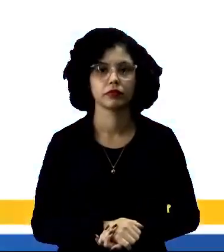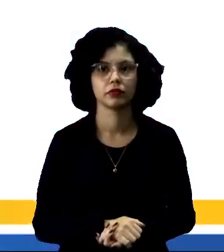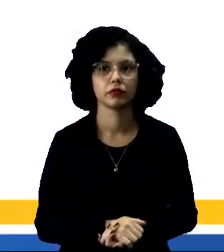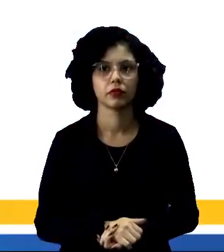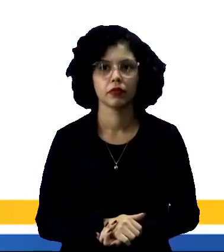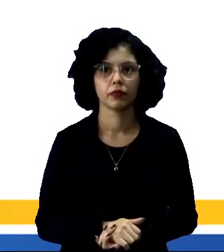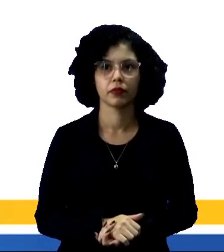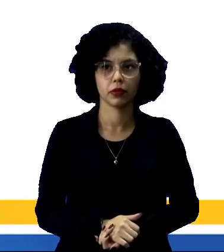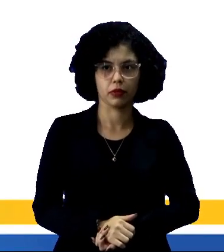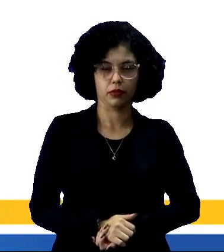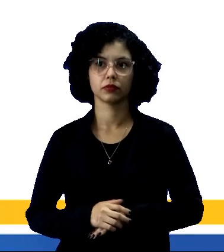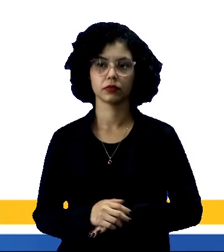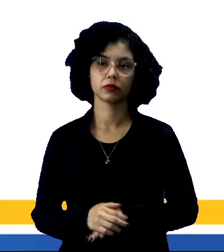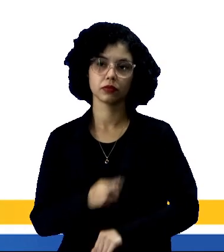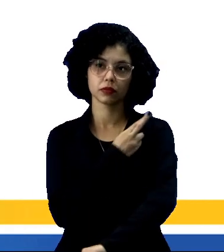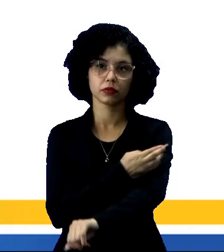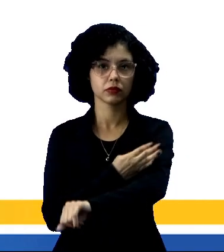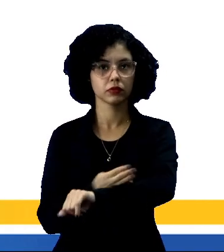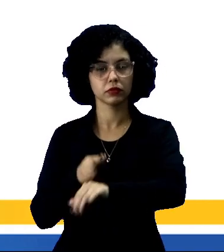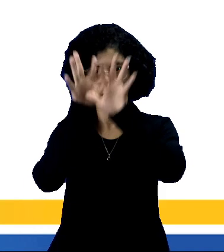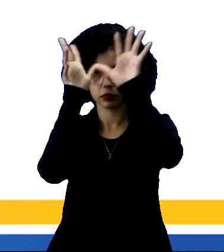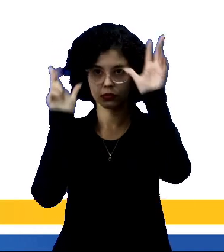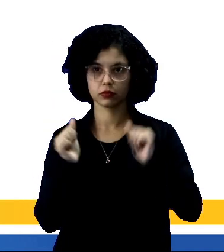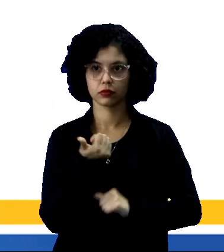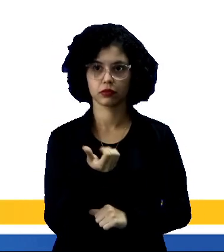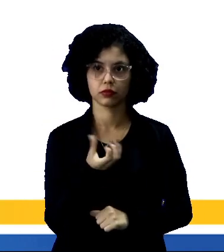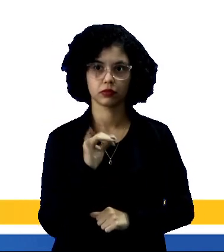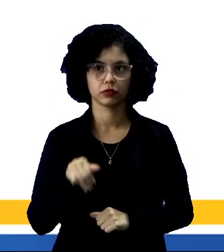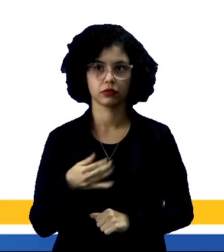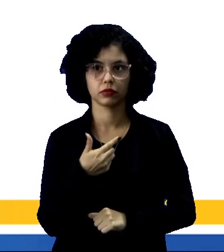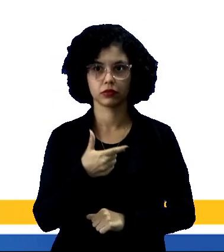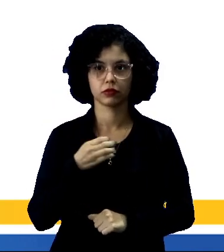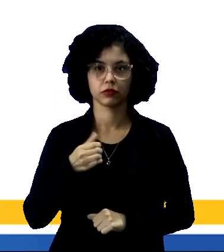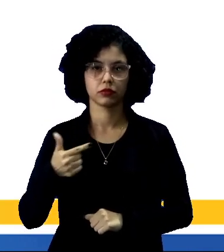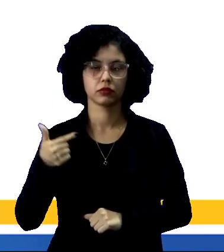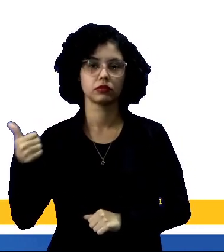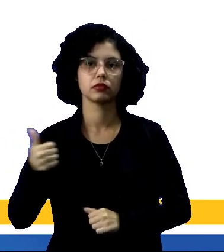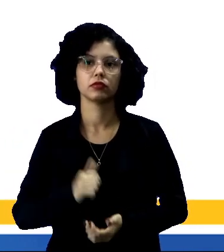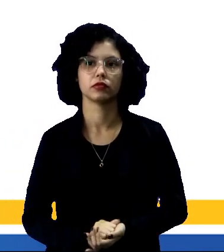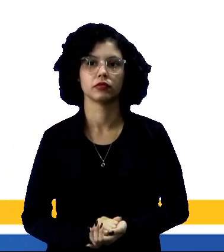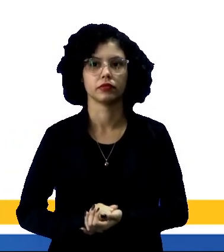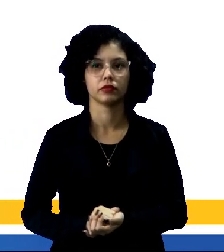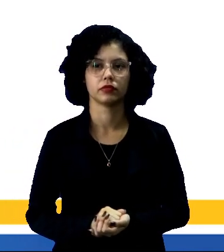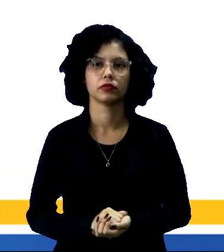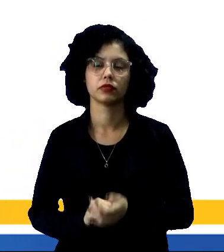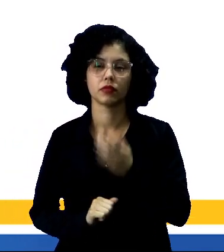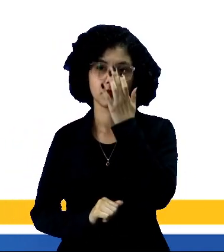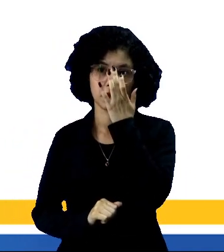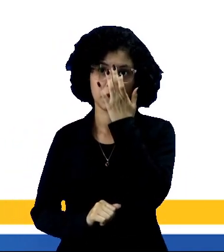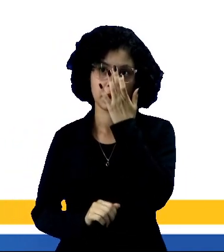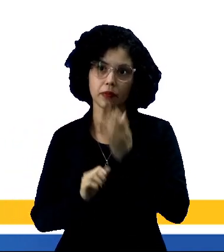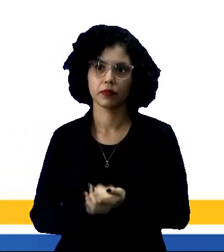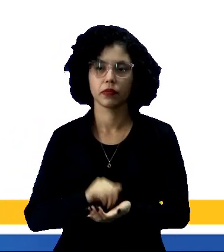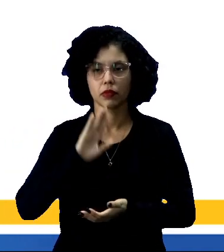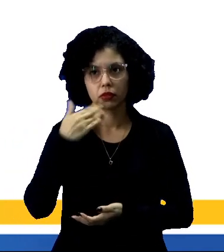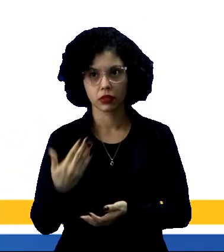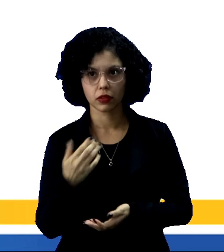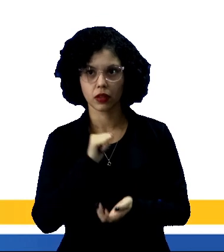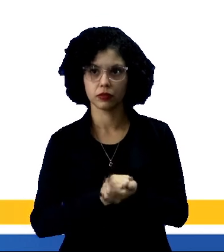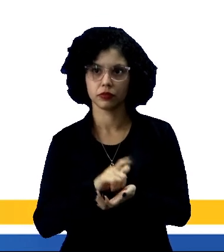lá? Olha só. Rio Branco, Acre, 16 de janeiro de 2021. Ilustríssimo